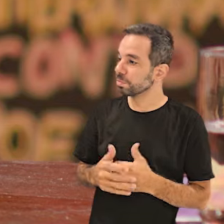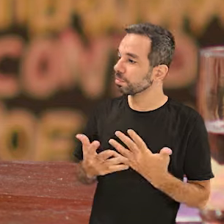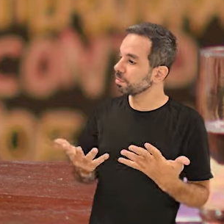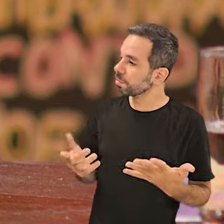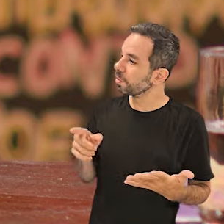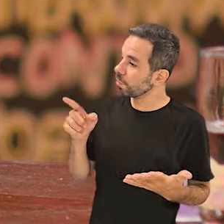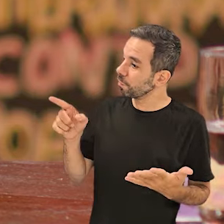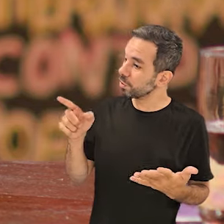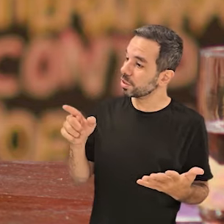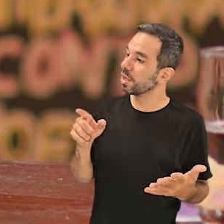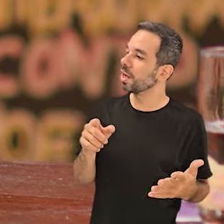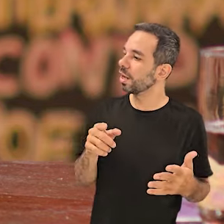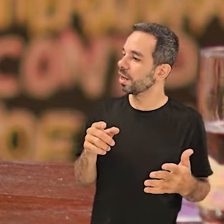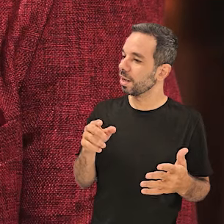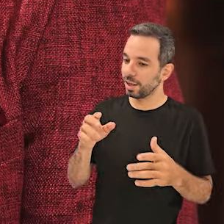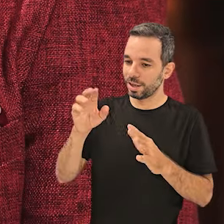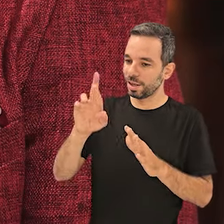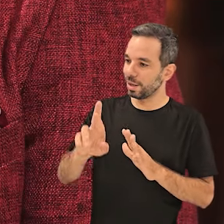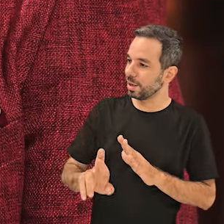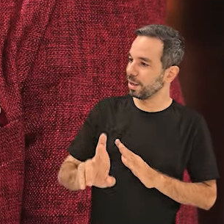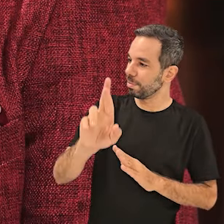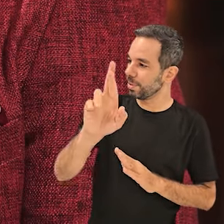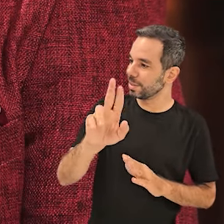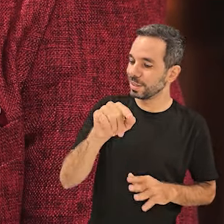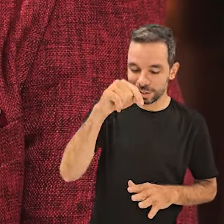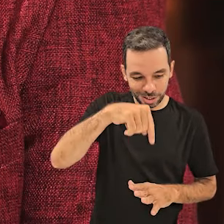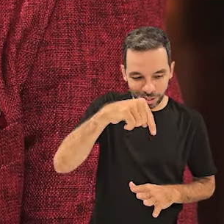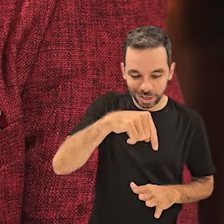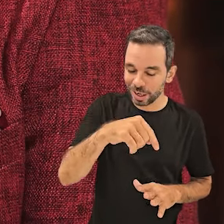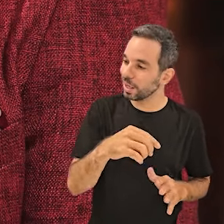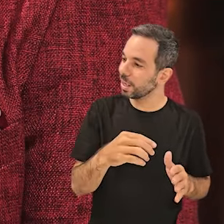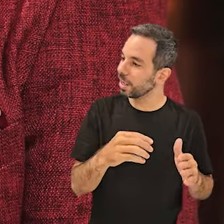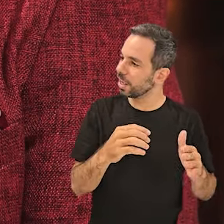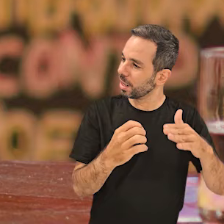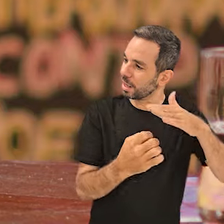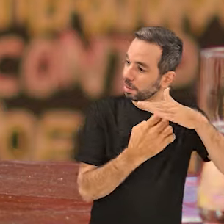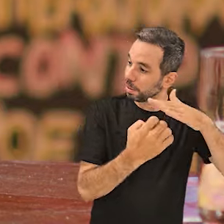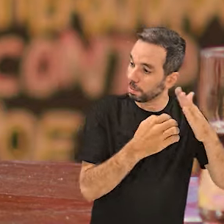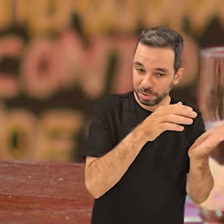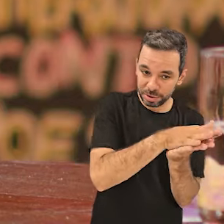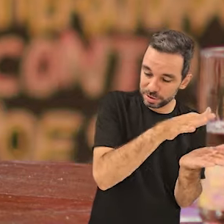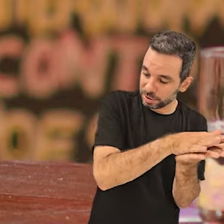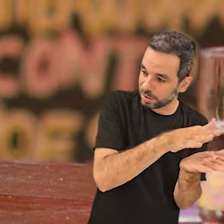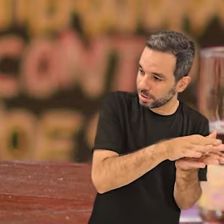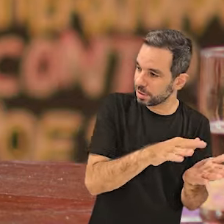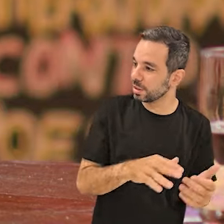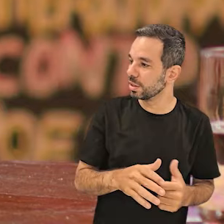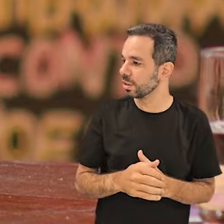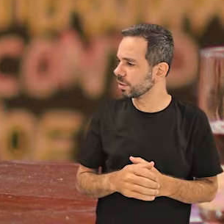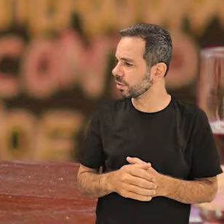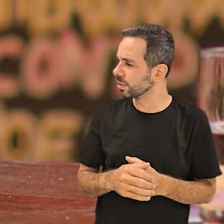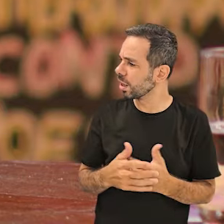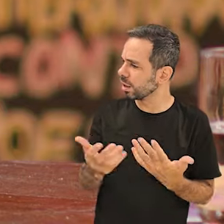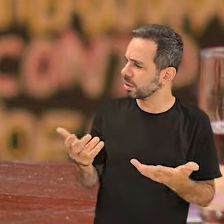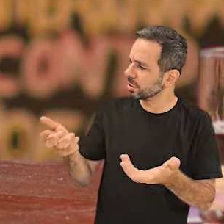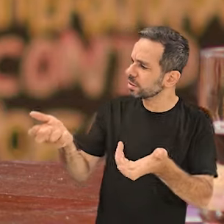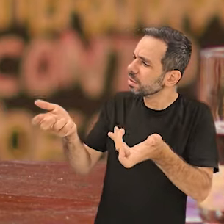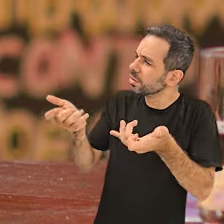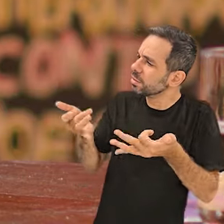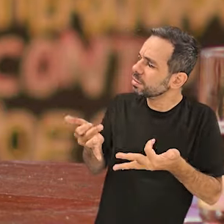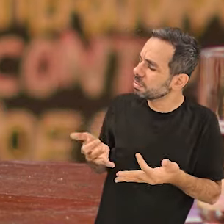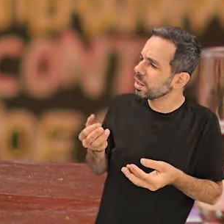está aqui representando a Humanos Editora. E queria saber um pouquinho desse trabalho da Humanos. Queria que você falasse para a gente sobre